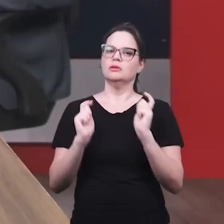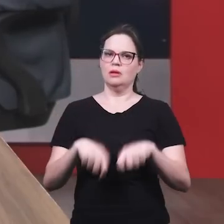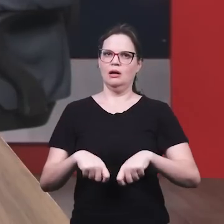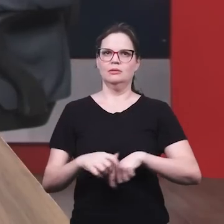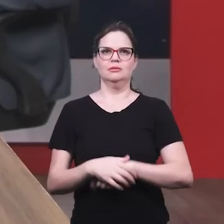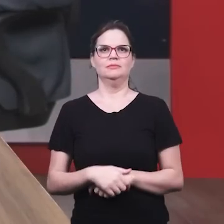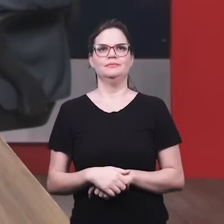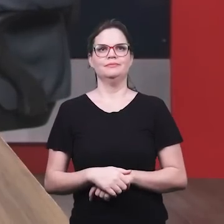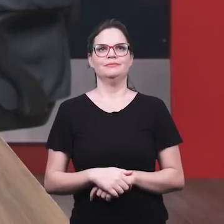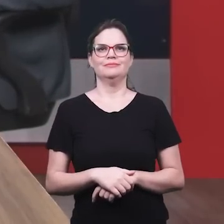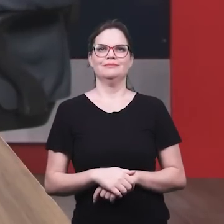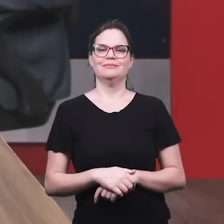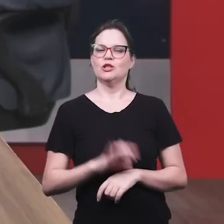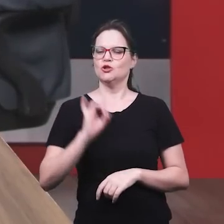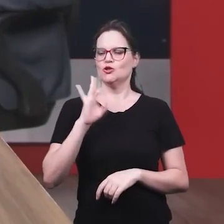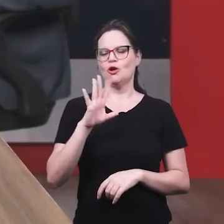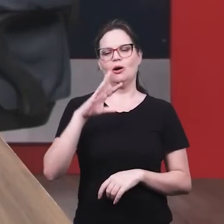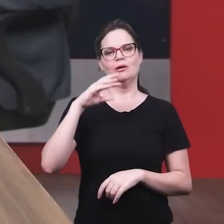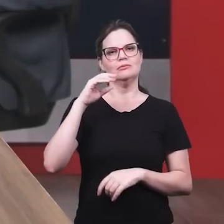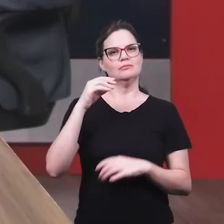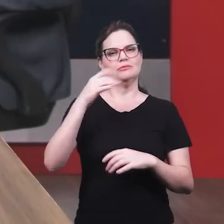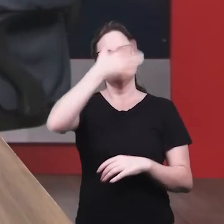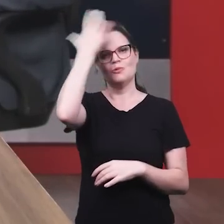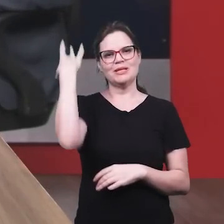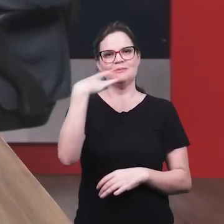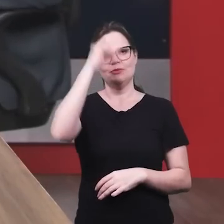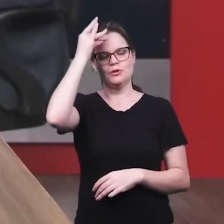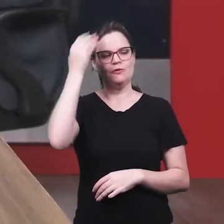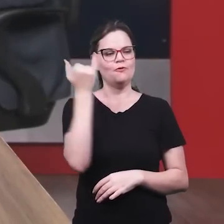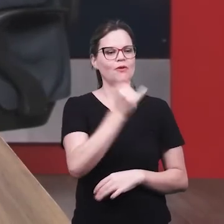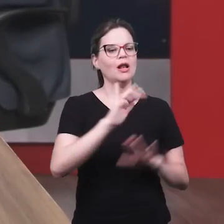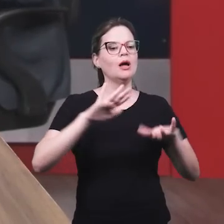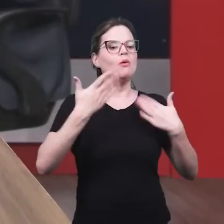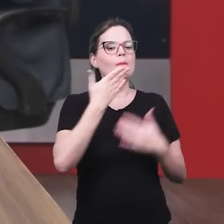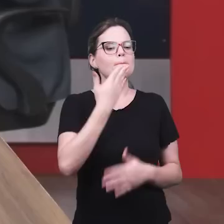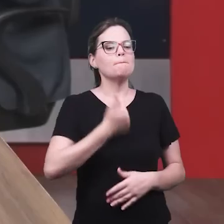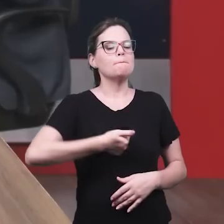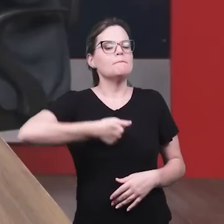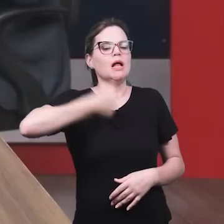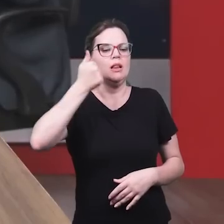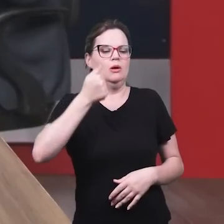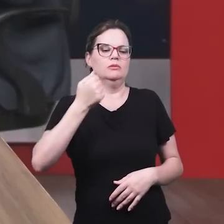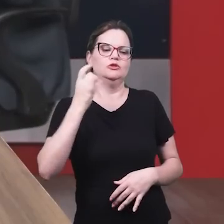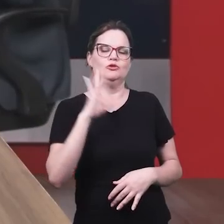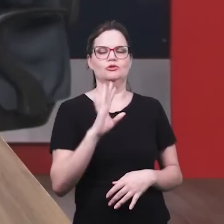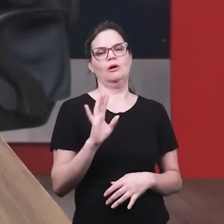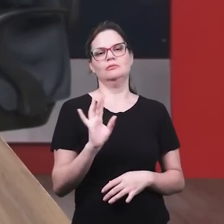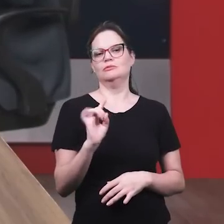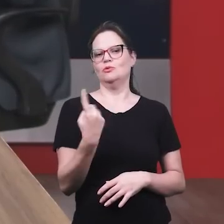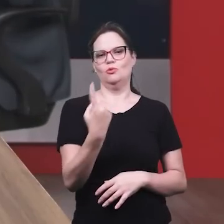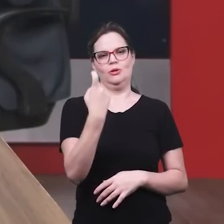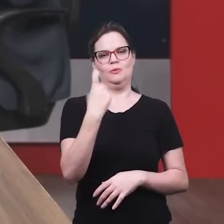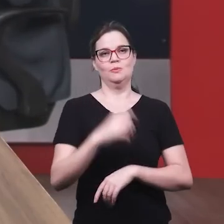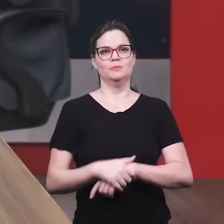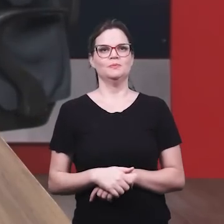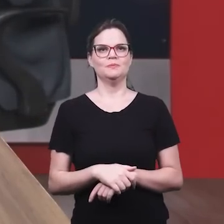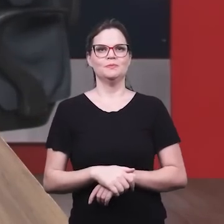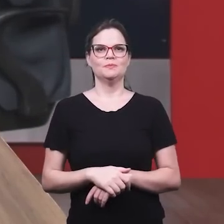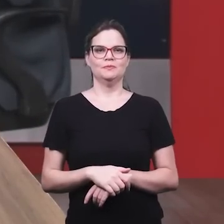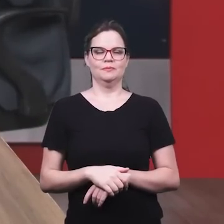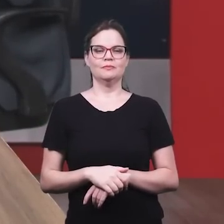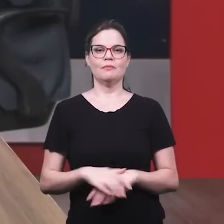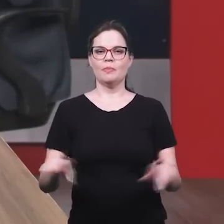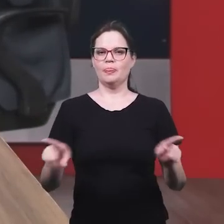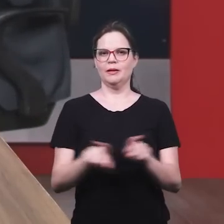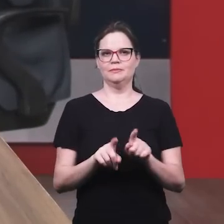qual é o melhor vinho, né? Sim. E, muito bem. Algum outro detalhe nesse aspecto a ser falado? O interessante